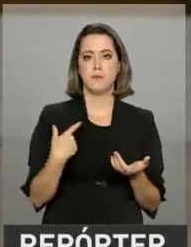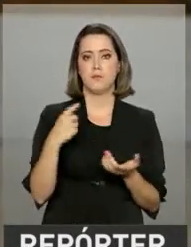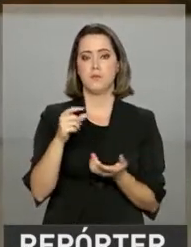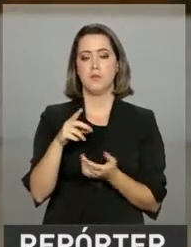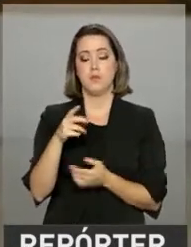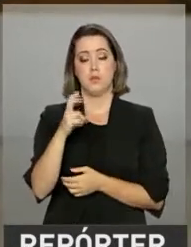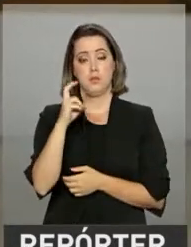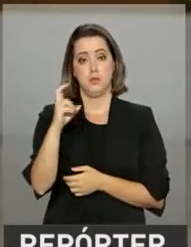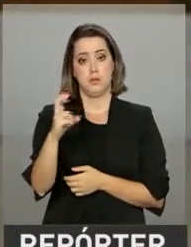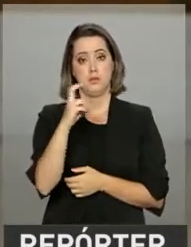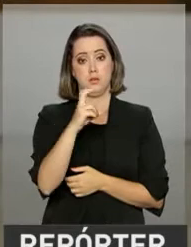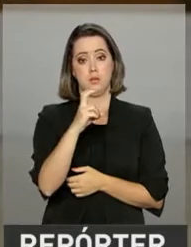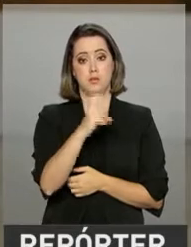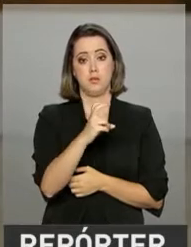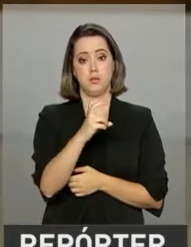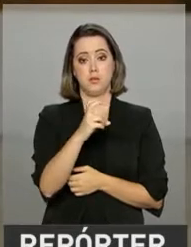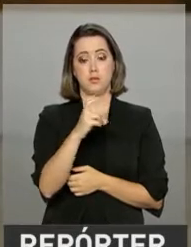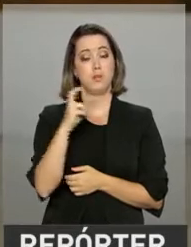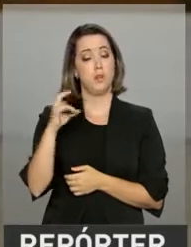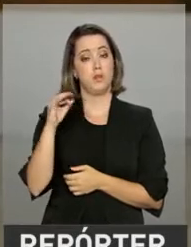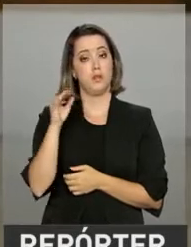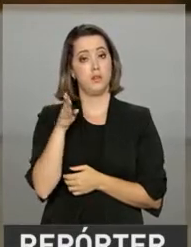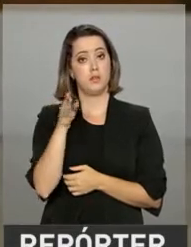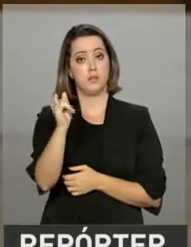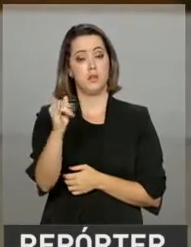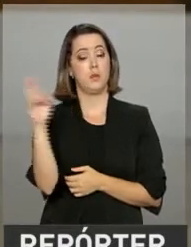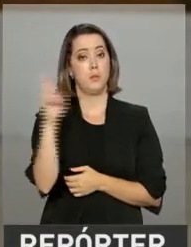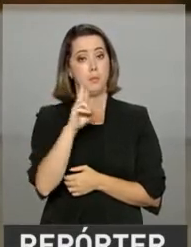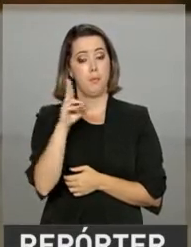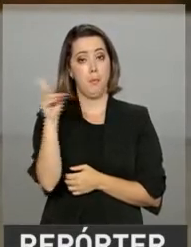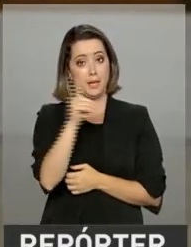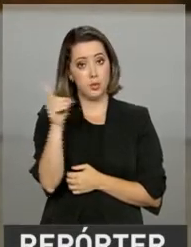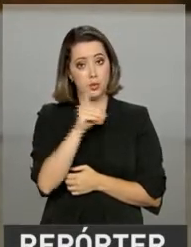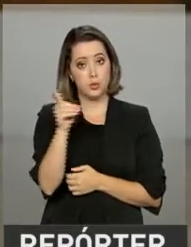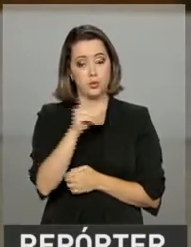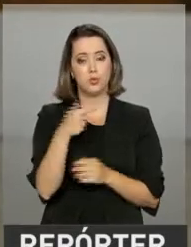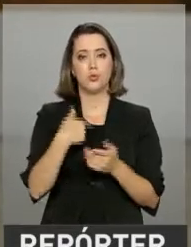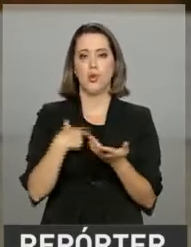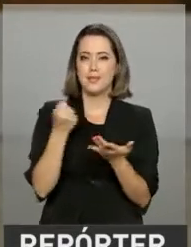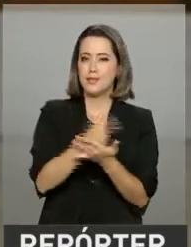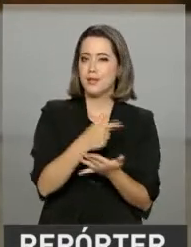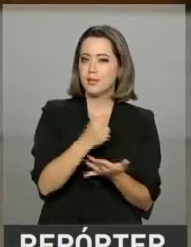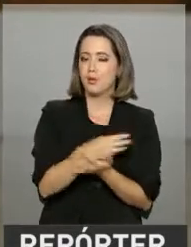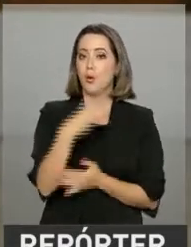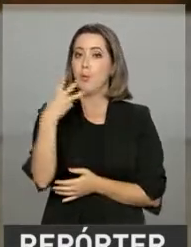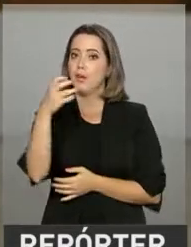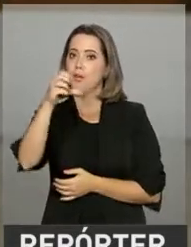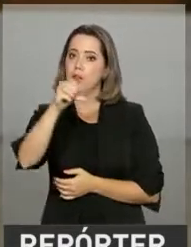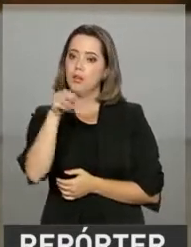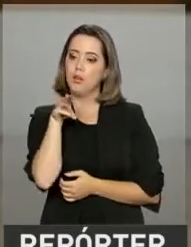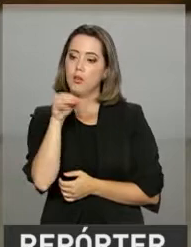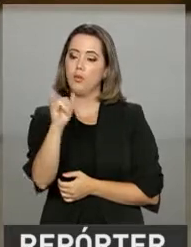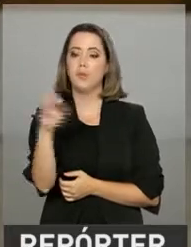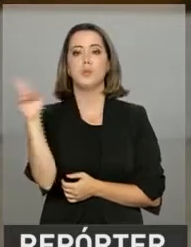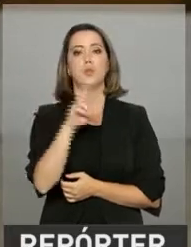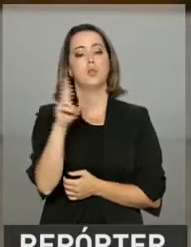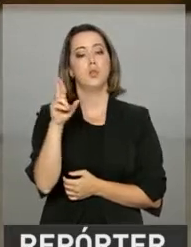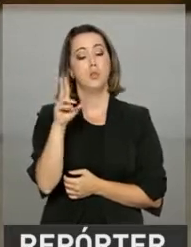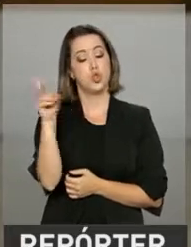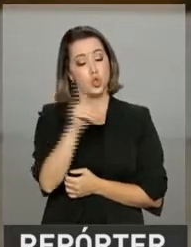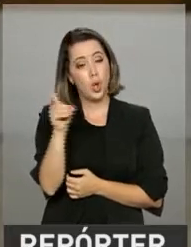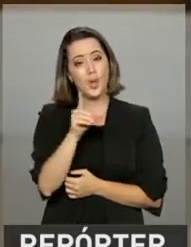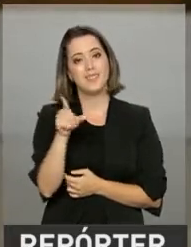bilhões de dólares e as importações pouco mais de 39 bilhões de dólares gerando também um